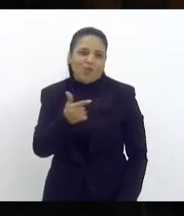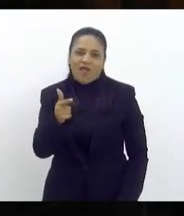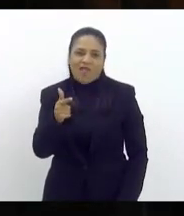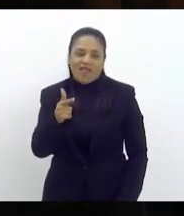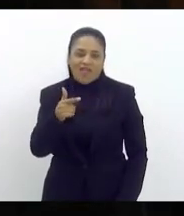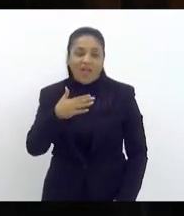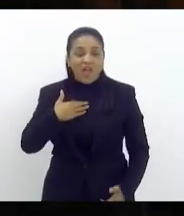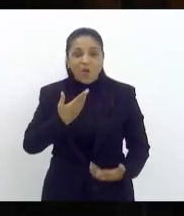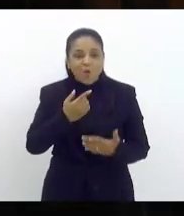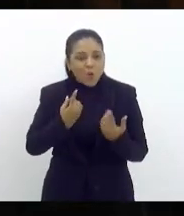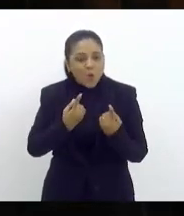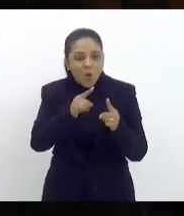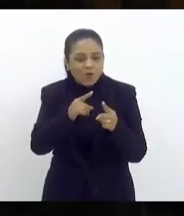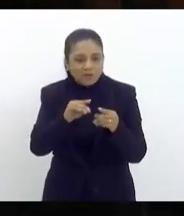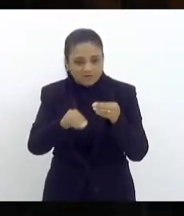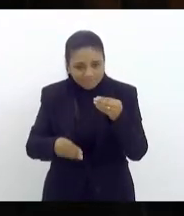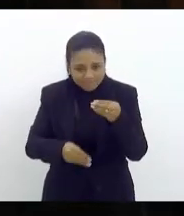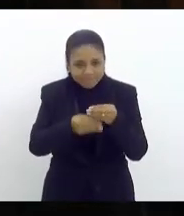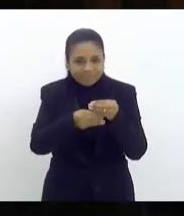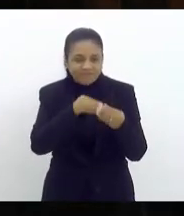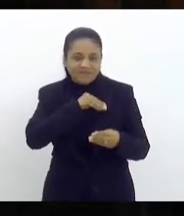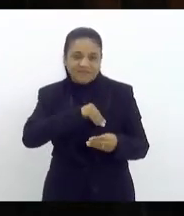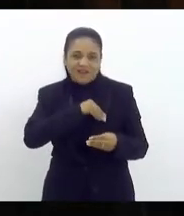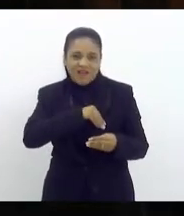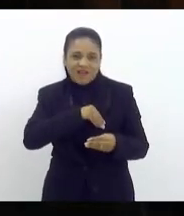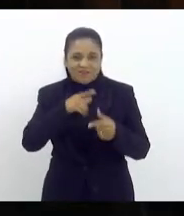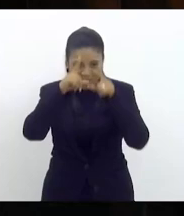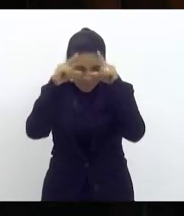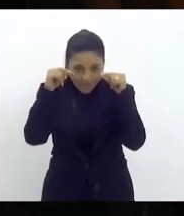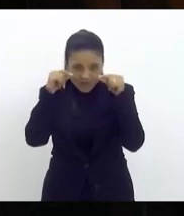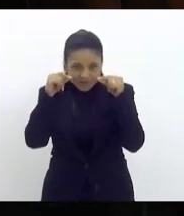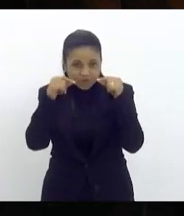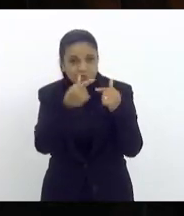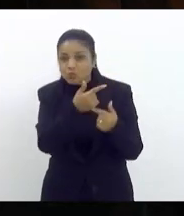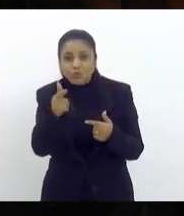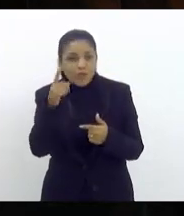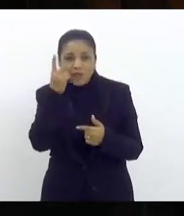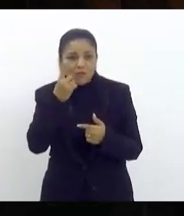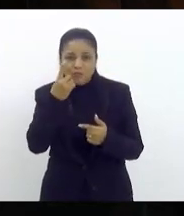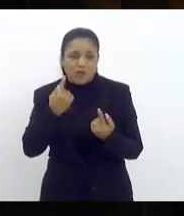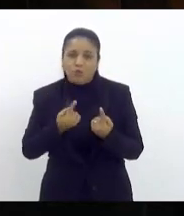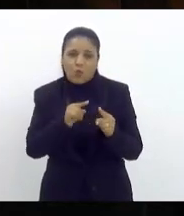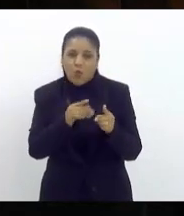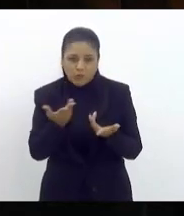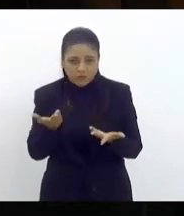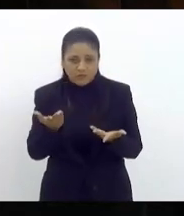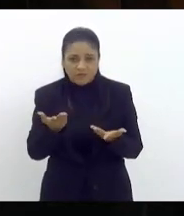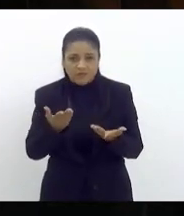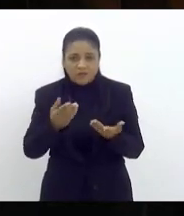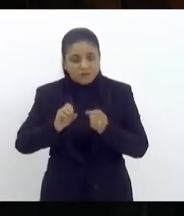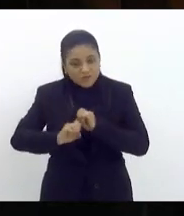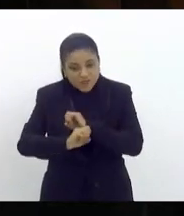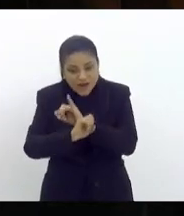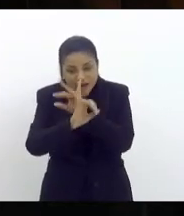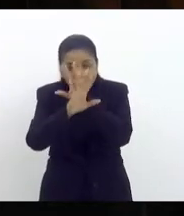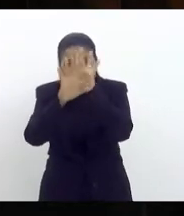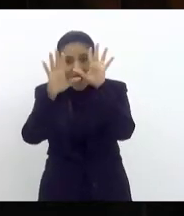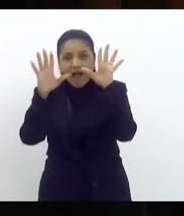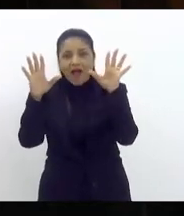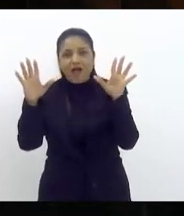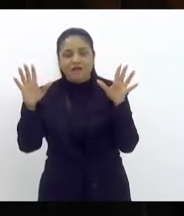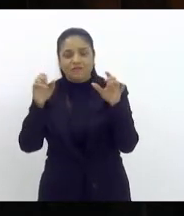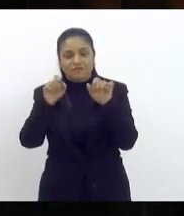contra o piso da enfermagem e nós fizemos questão de deixar explícito essa preocupação do parlamento na